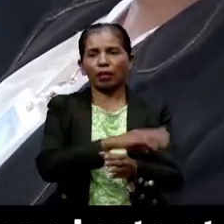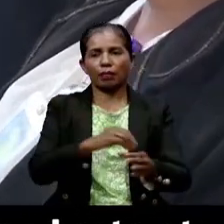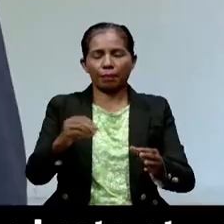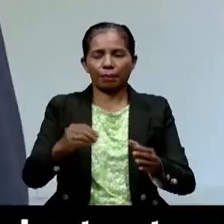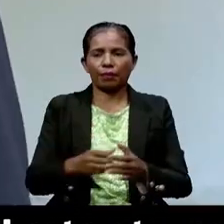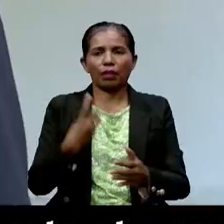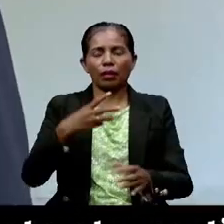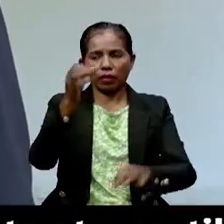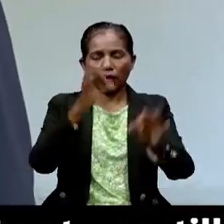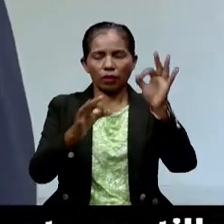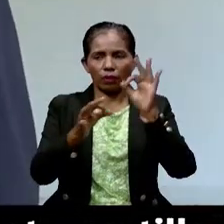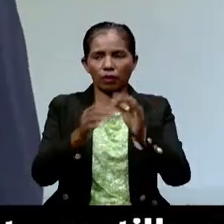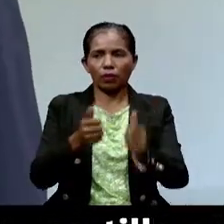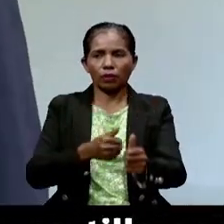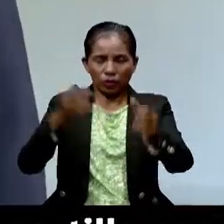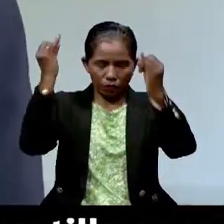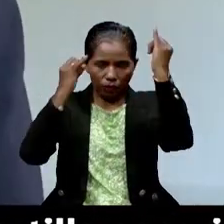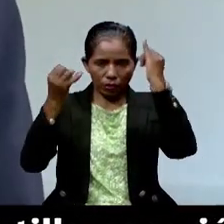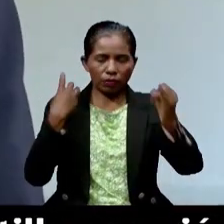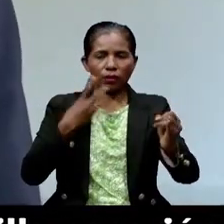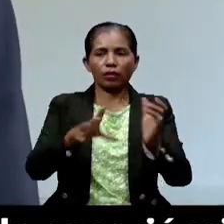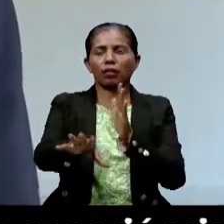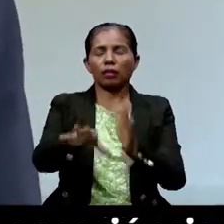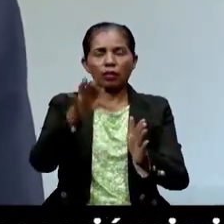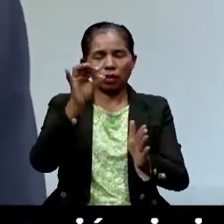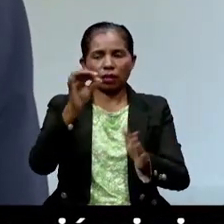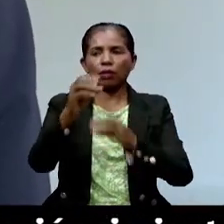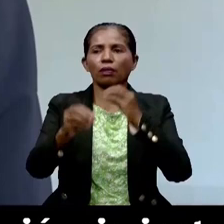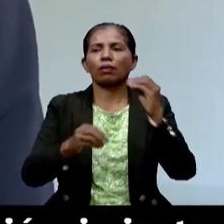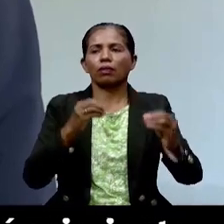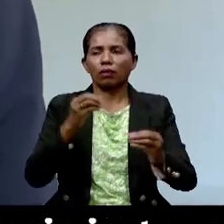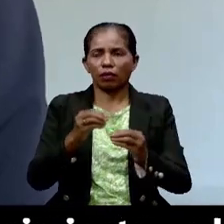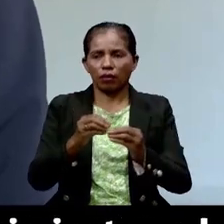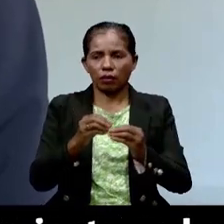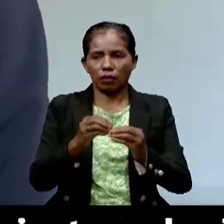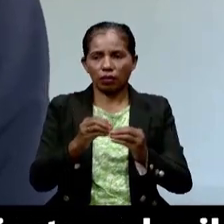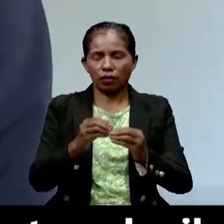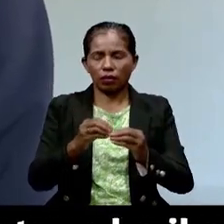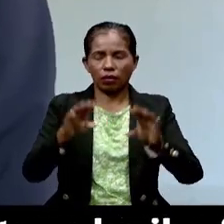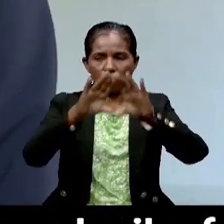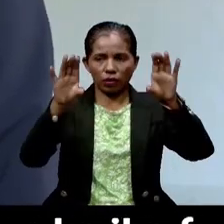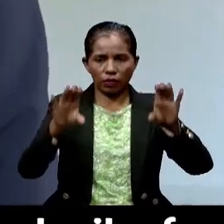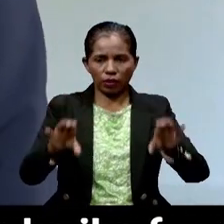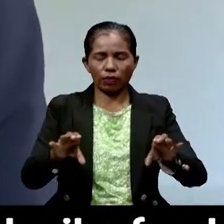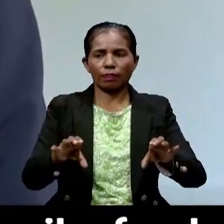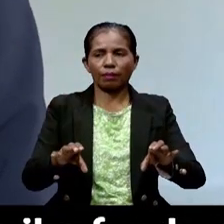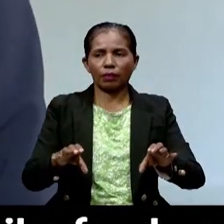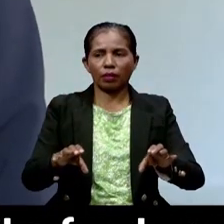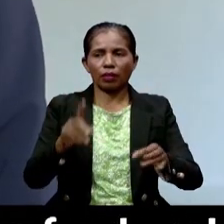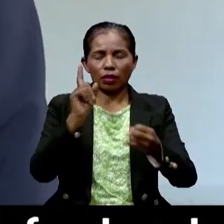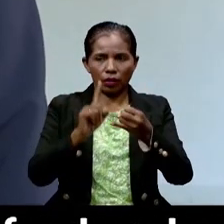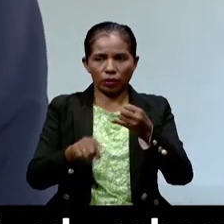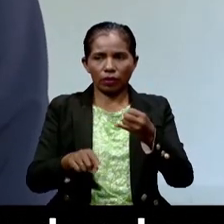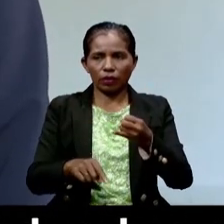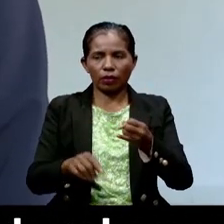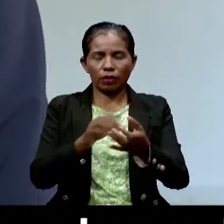hankata tuir, informação no itetan kata curso certificado né certificado de ikusliona e